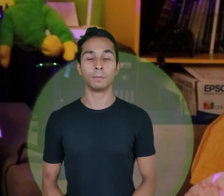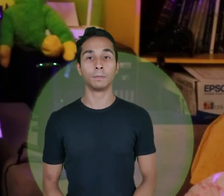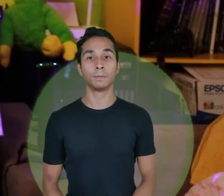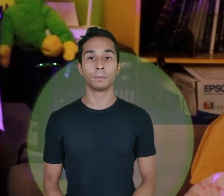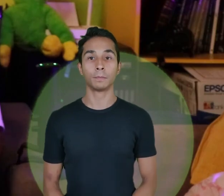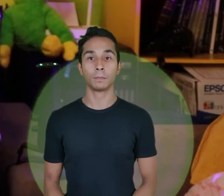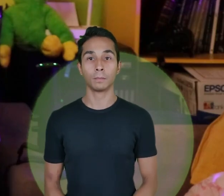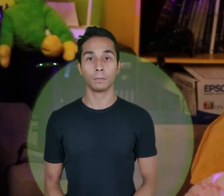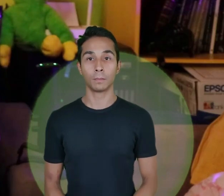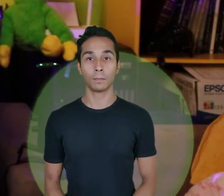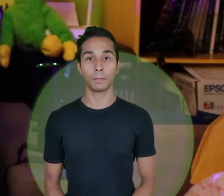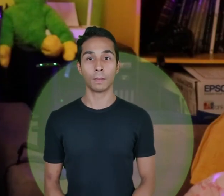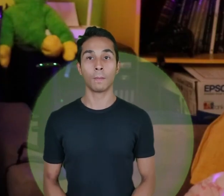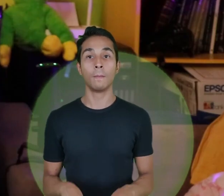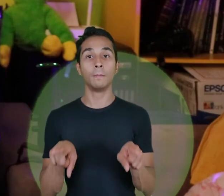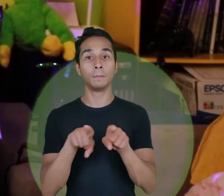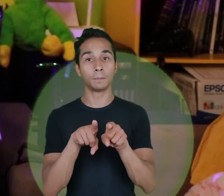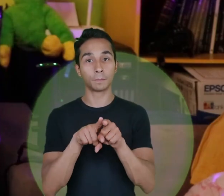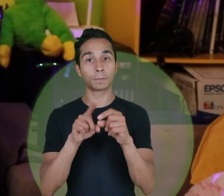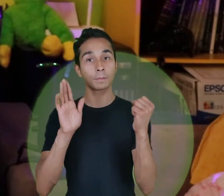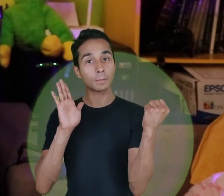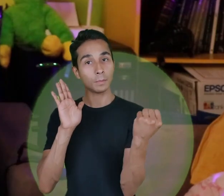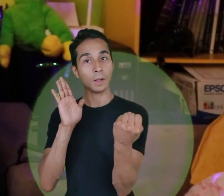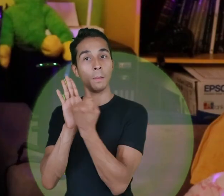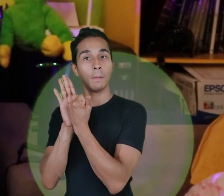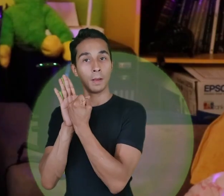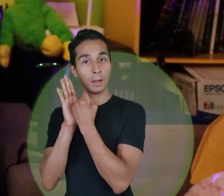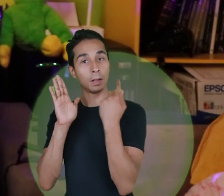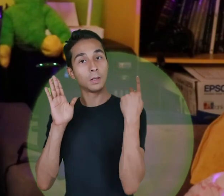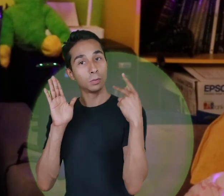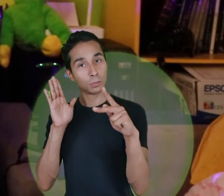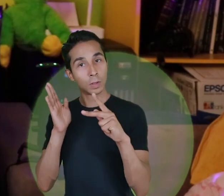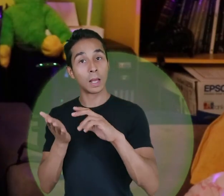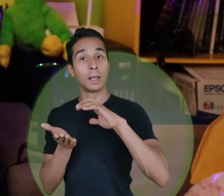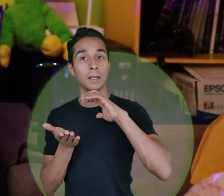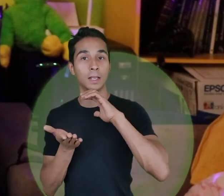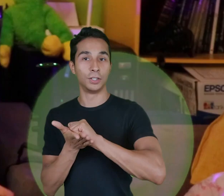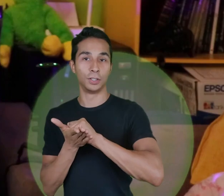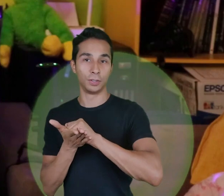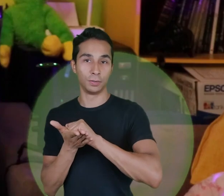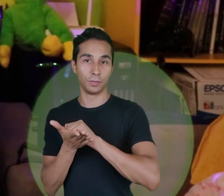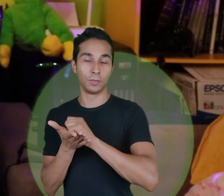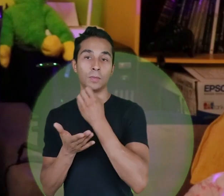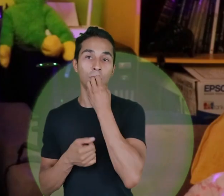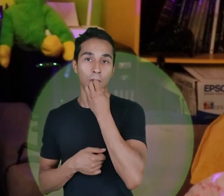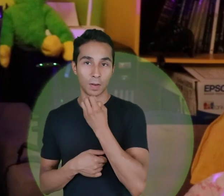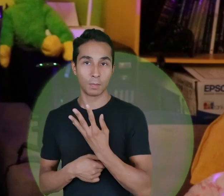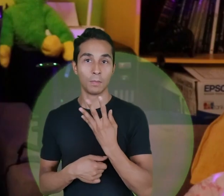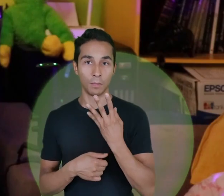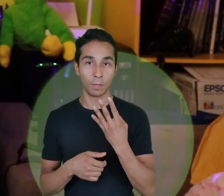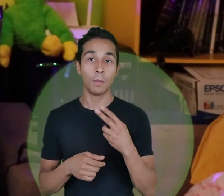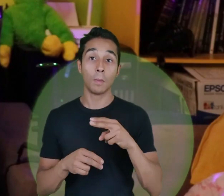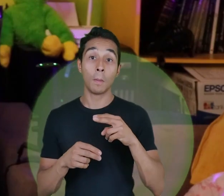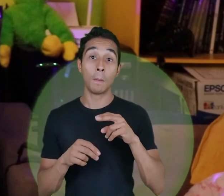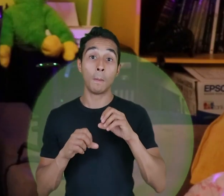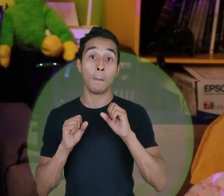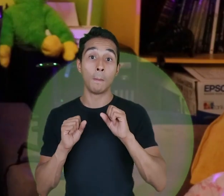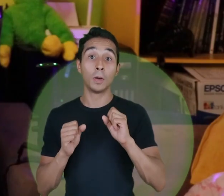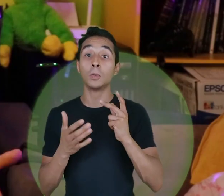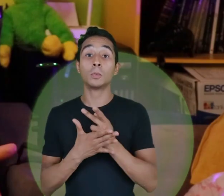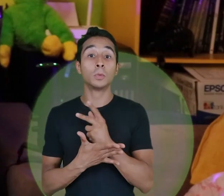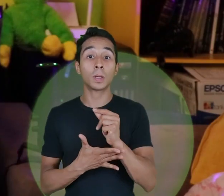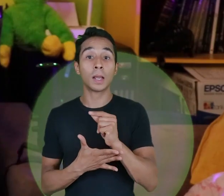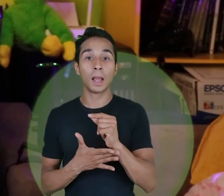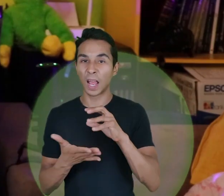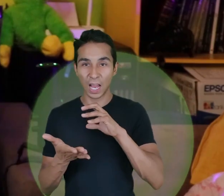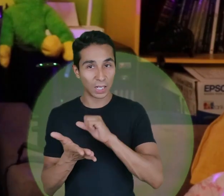pode aí falar também de, né, você registrar a sua marca enquanto artista, registrar a marca do seu grupo, porque depois você pode